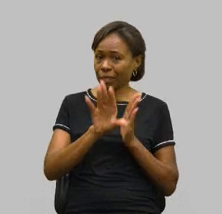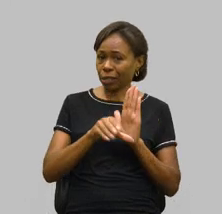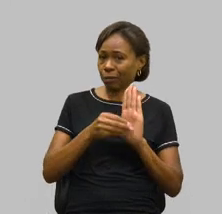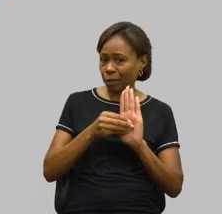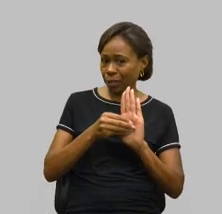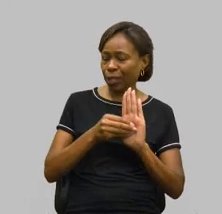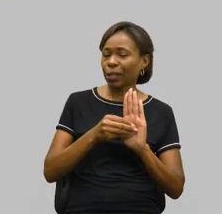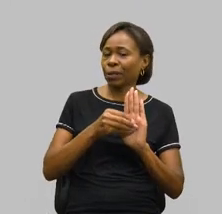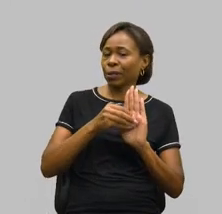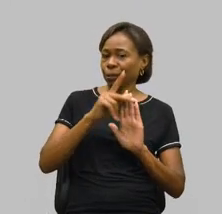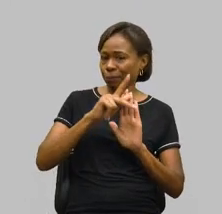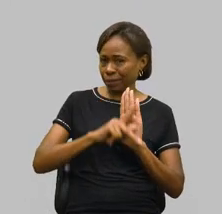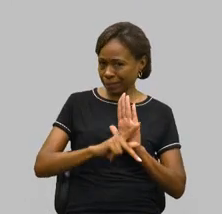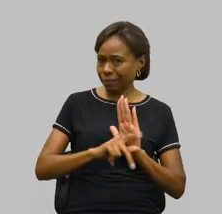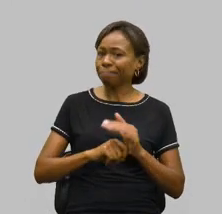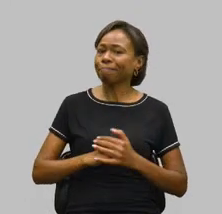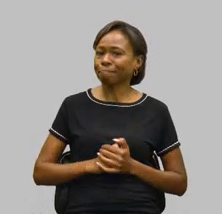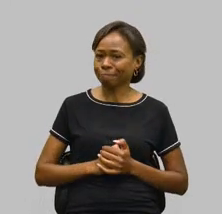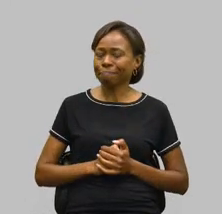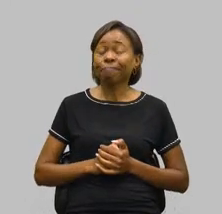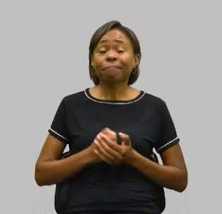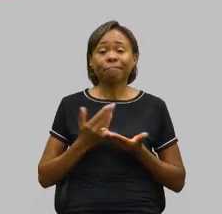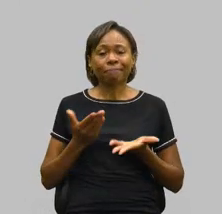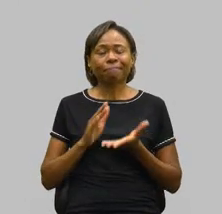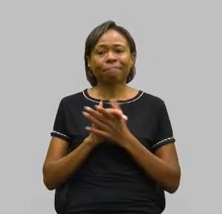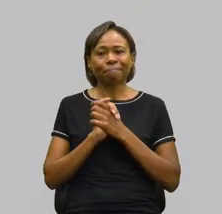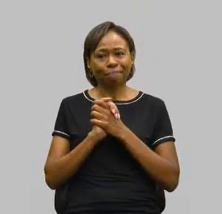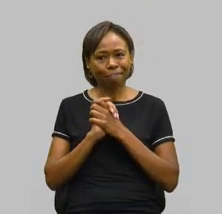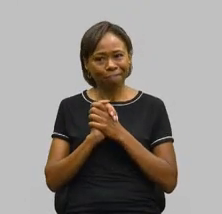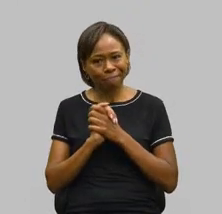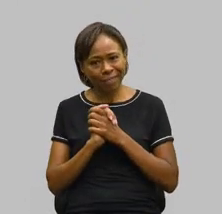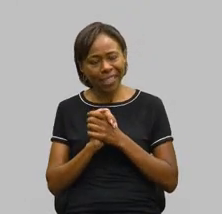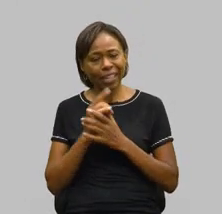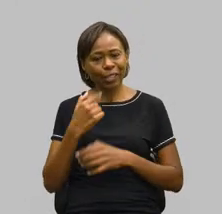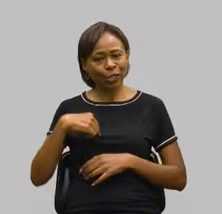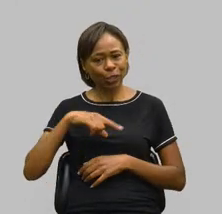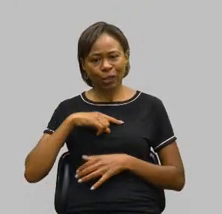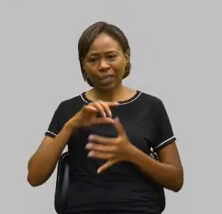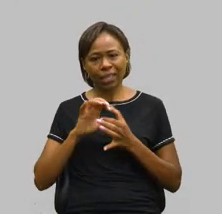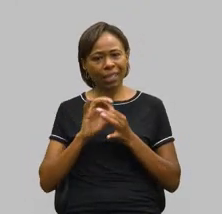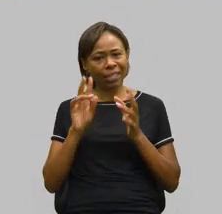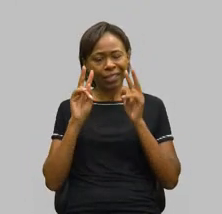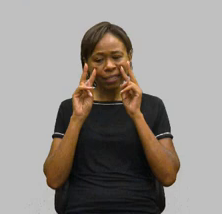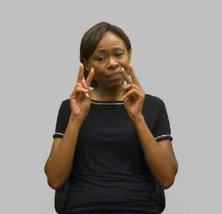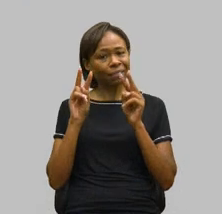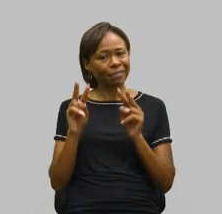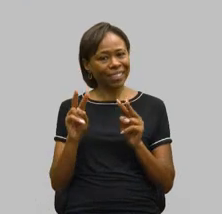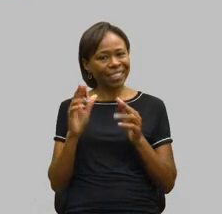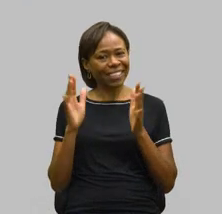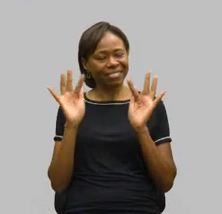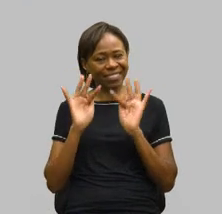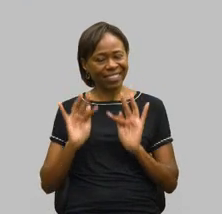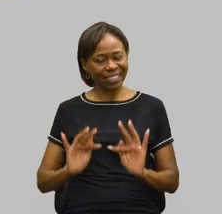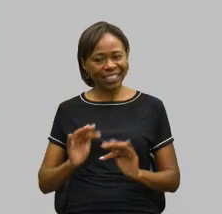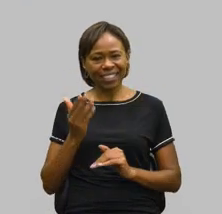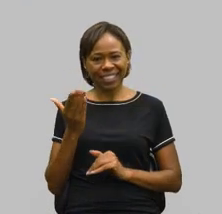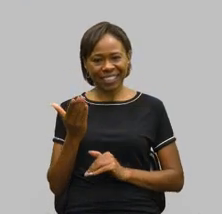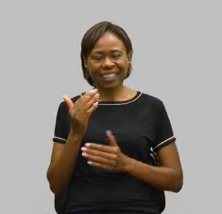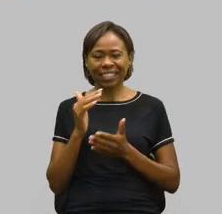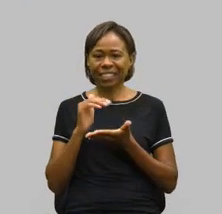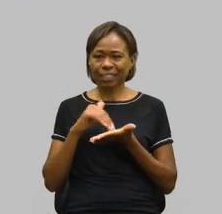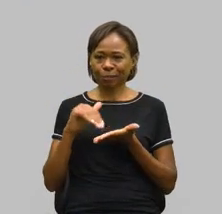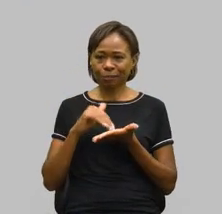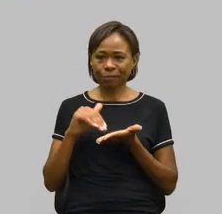então é parabenizar dizer que estamos aqui à disposição feliz de te ver à frente da secretaria e e eu